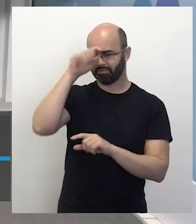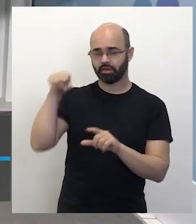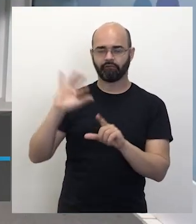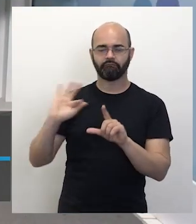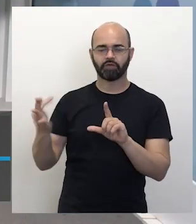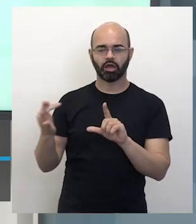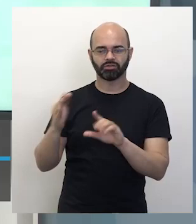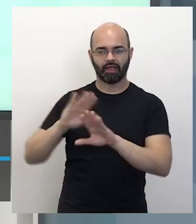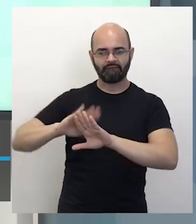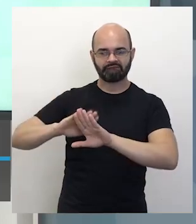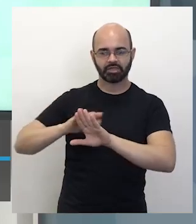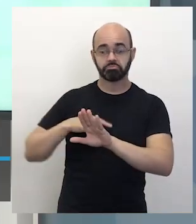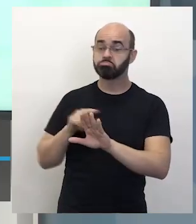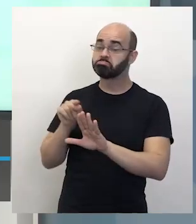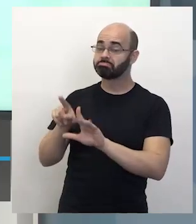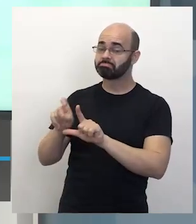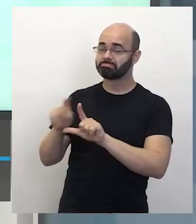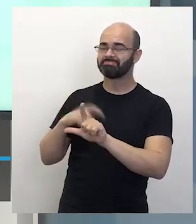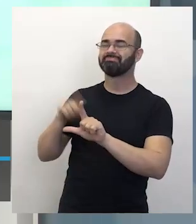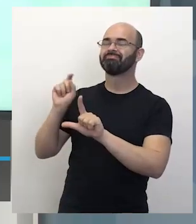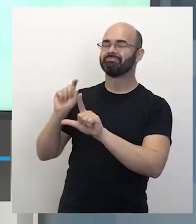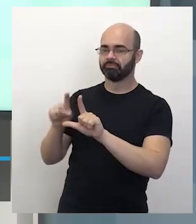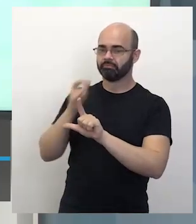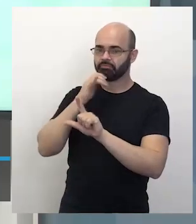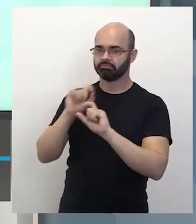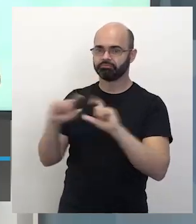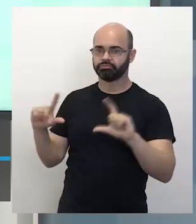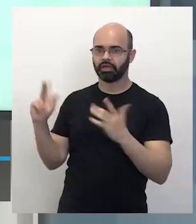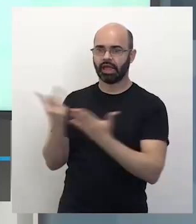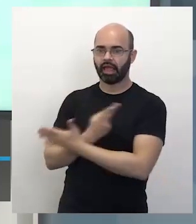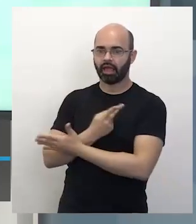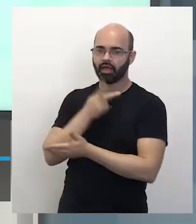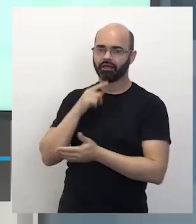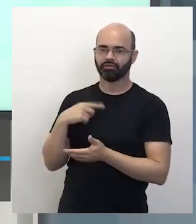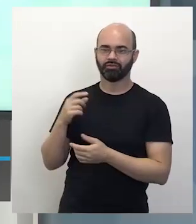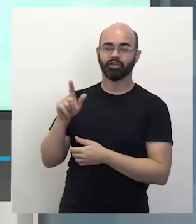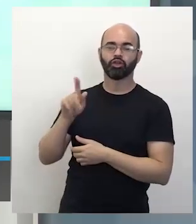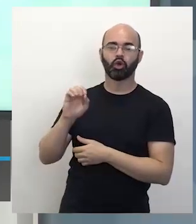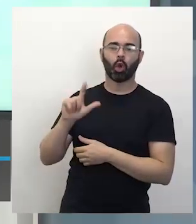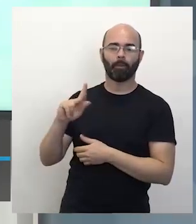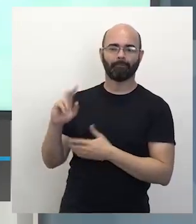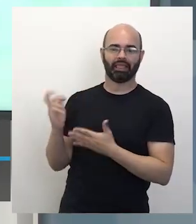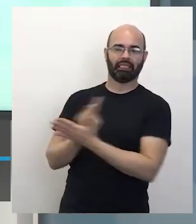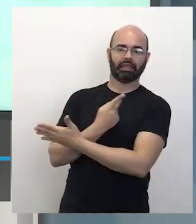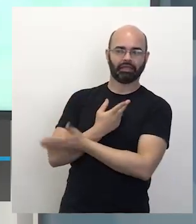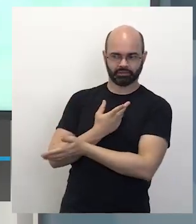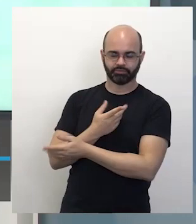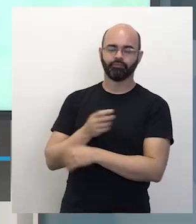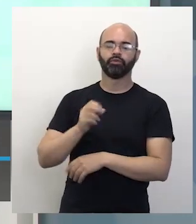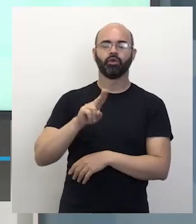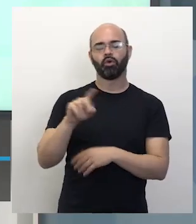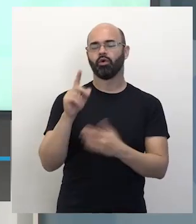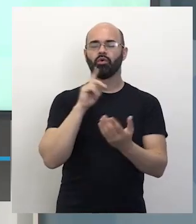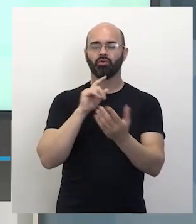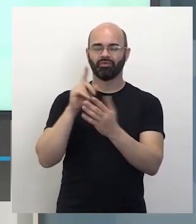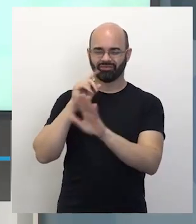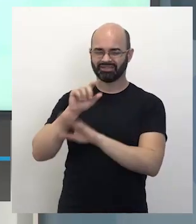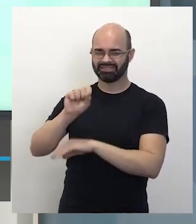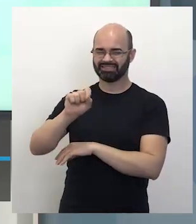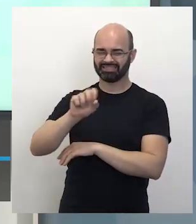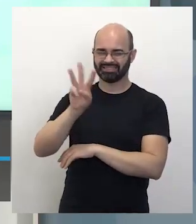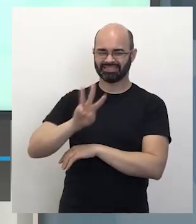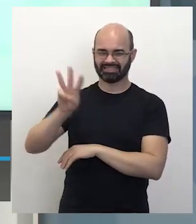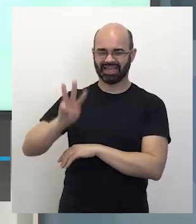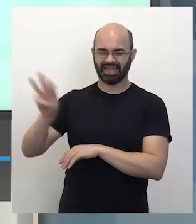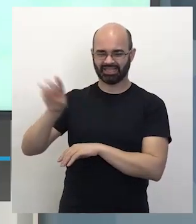falso, foi fazer compra num site, não sabia que o site era espelho, e era, na verdade, um site de golpe, você Exato.